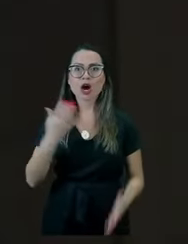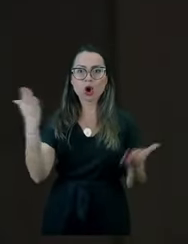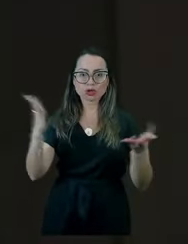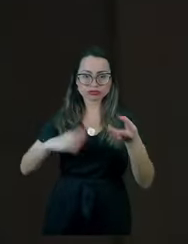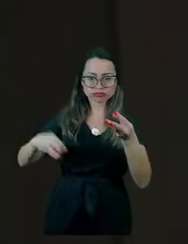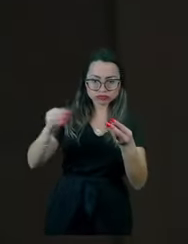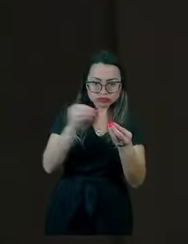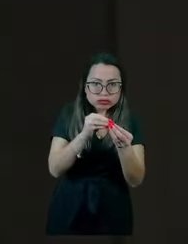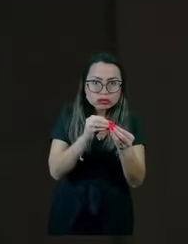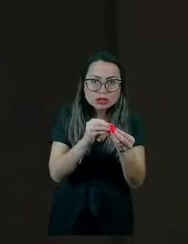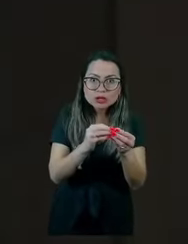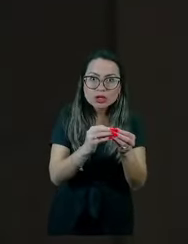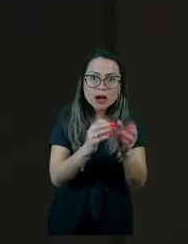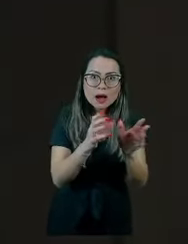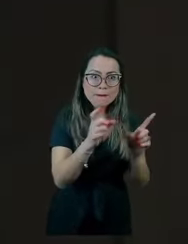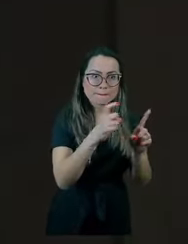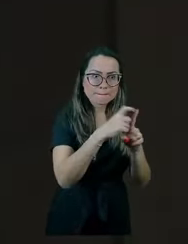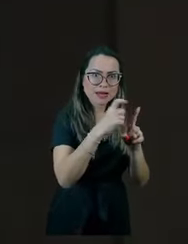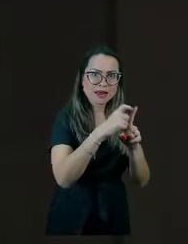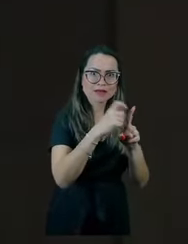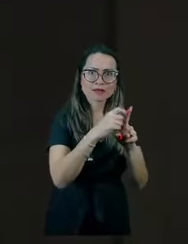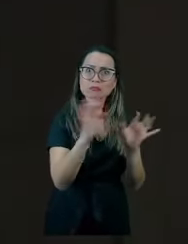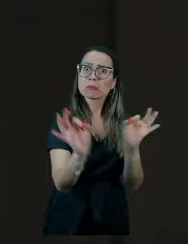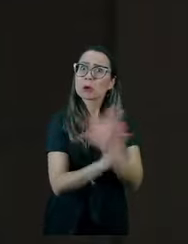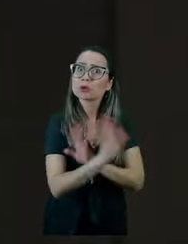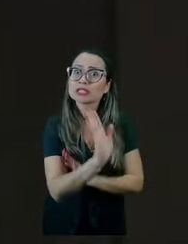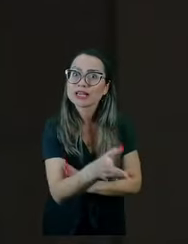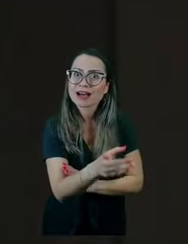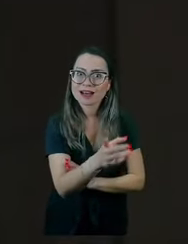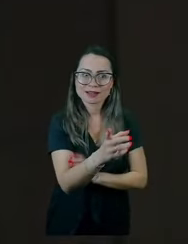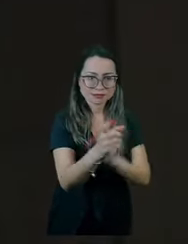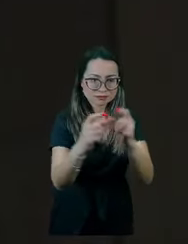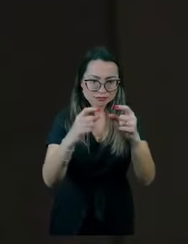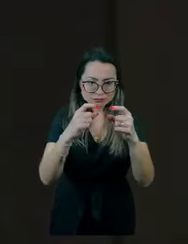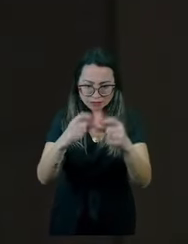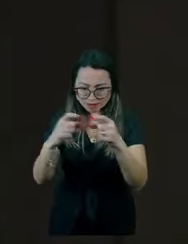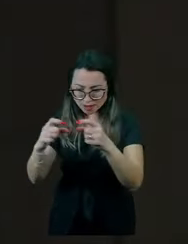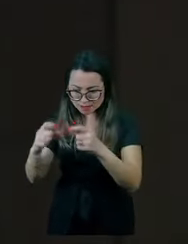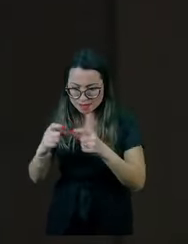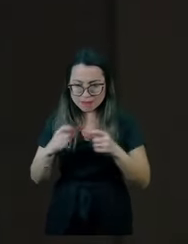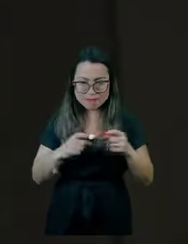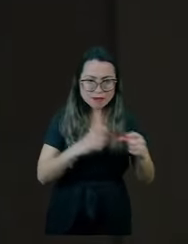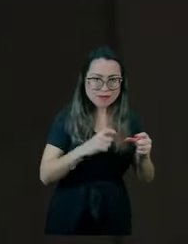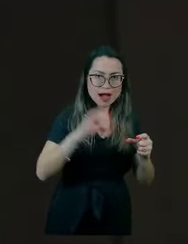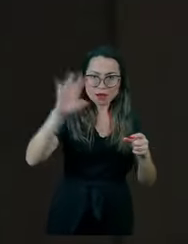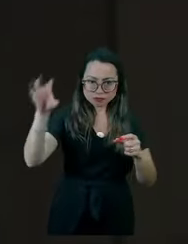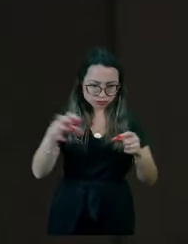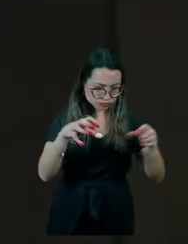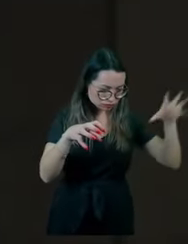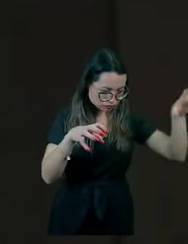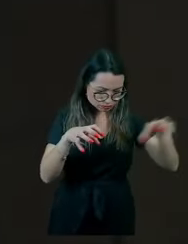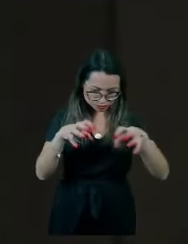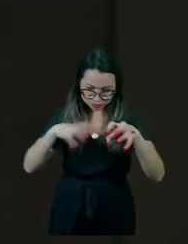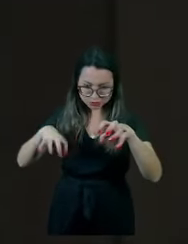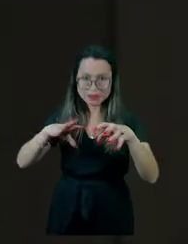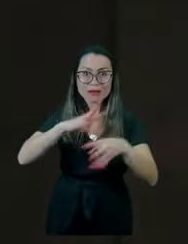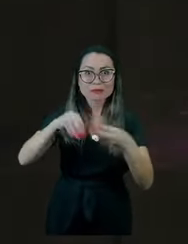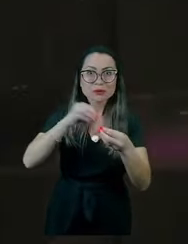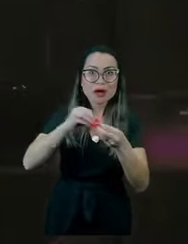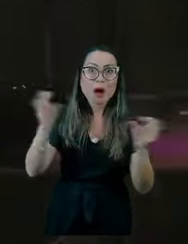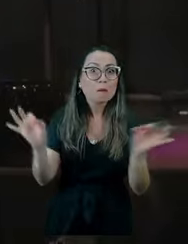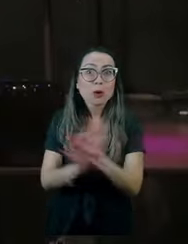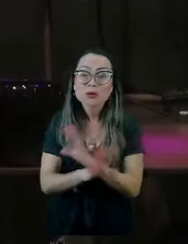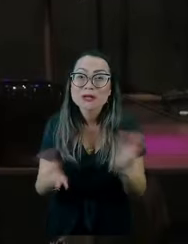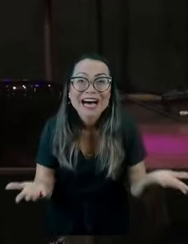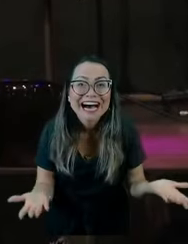estava pronta em várias notas e realmente Deus faz isso com a gente. Às vezes Deus nos dá um quebra-cabeça, não nos dá tudo pronto e a gente vai